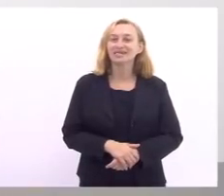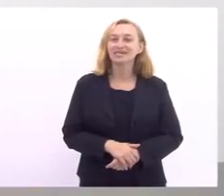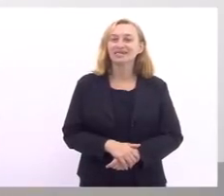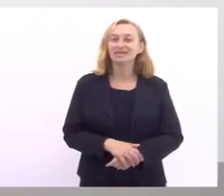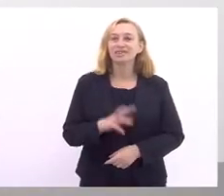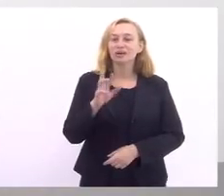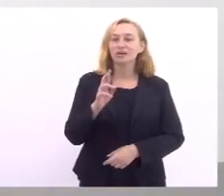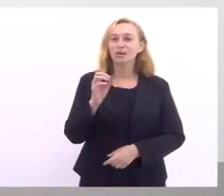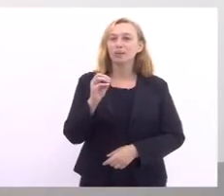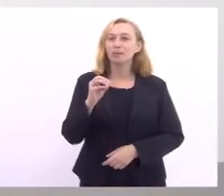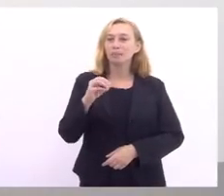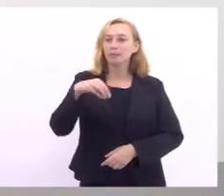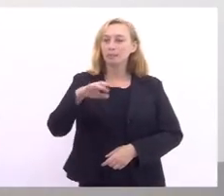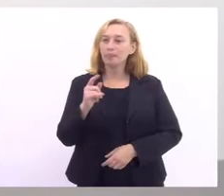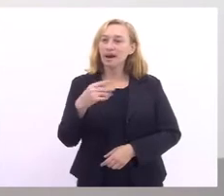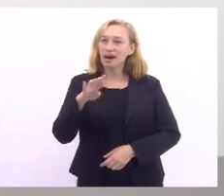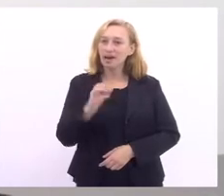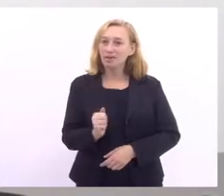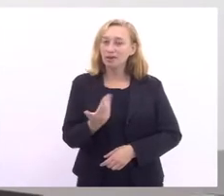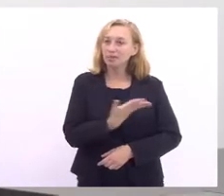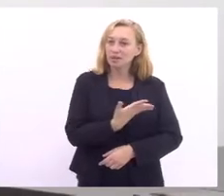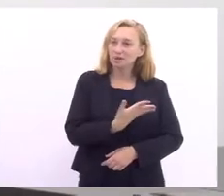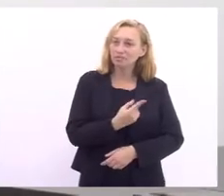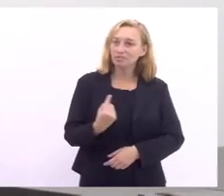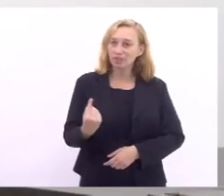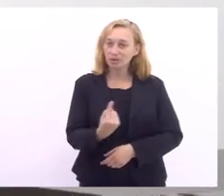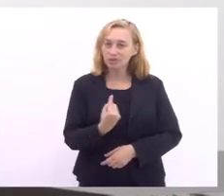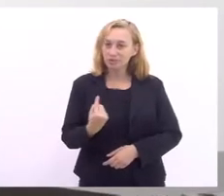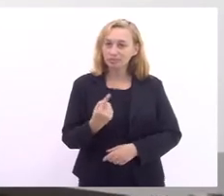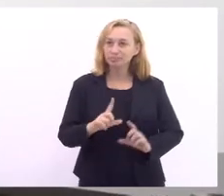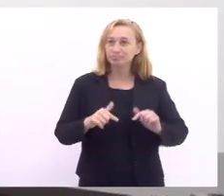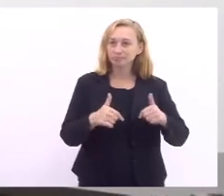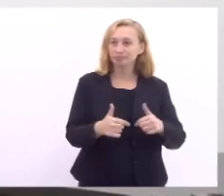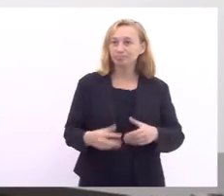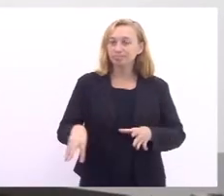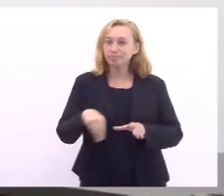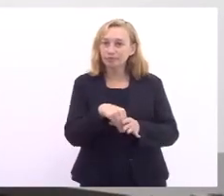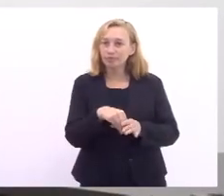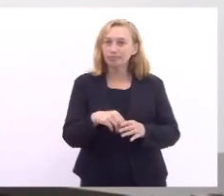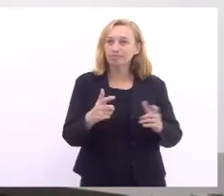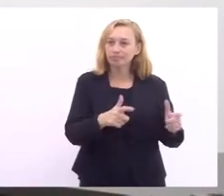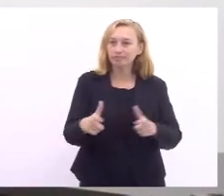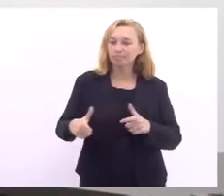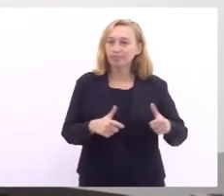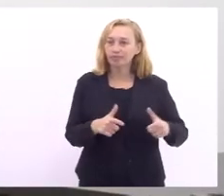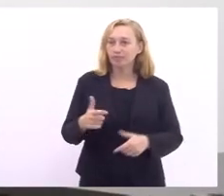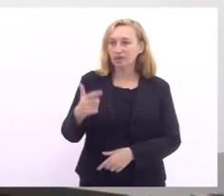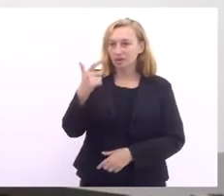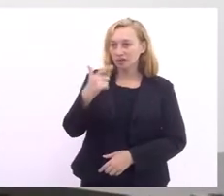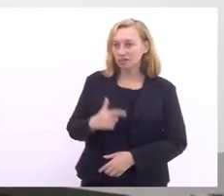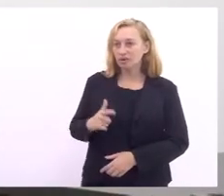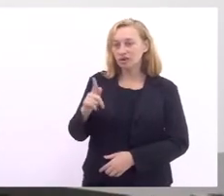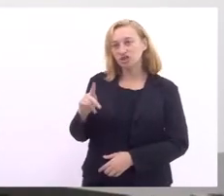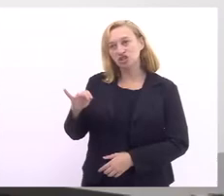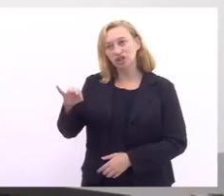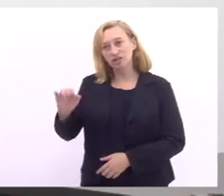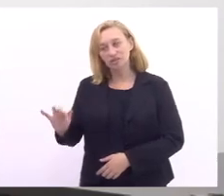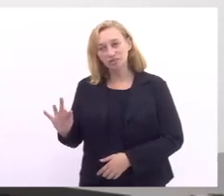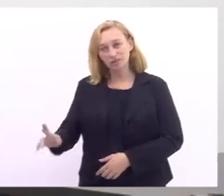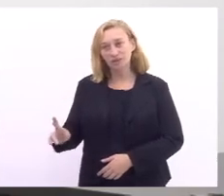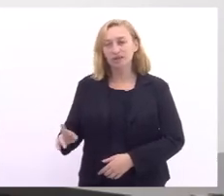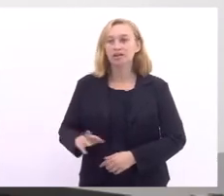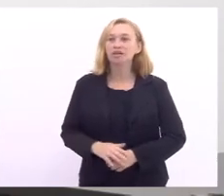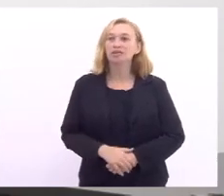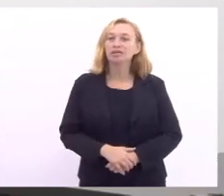é um grande parceiro nosso né na atuação dentro do território eu sou a Jennifer né agora como todo mundo falou se